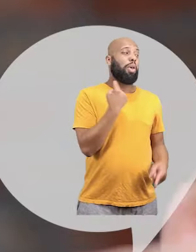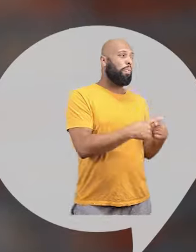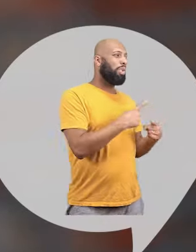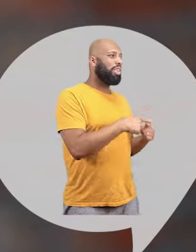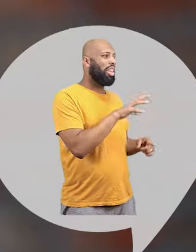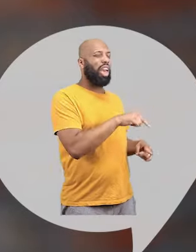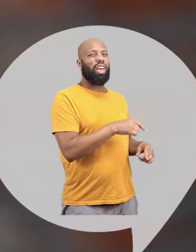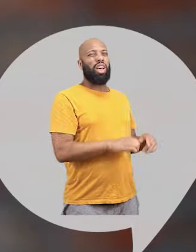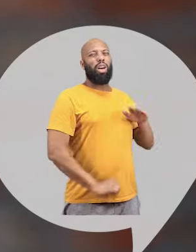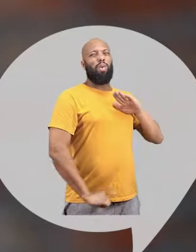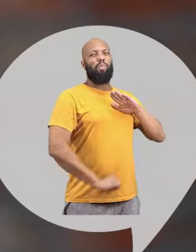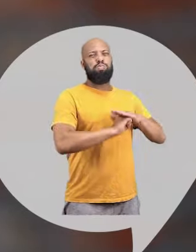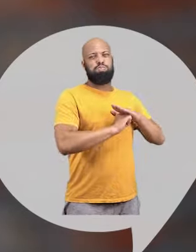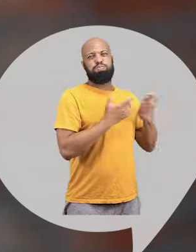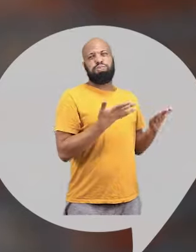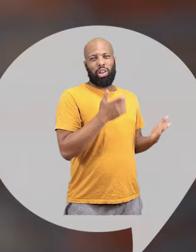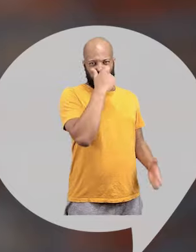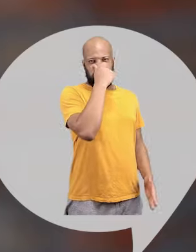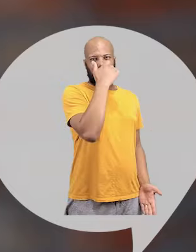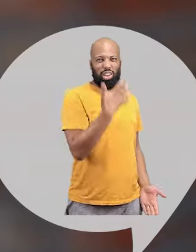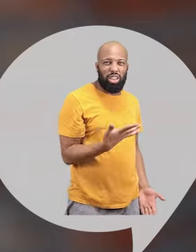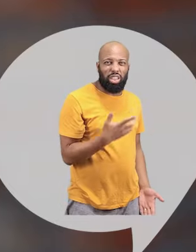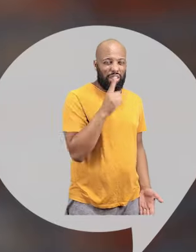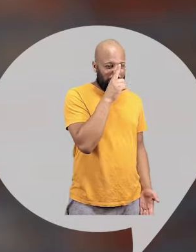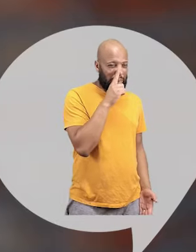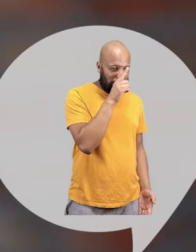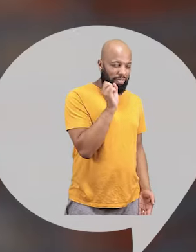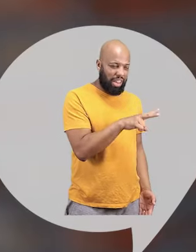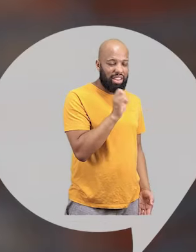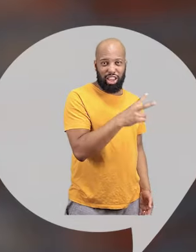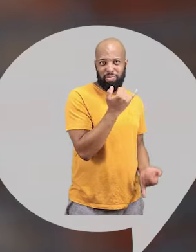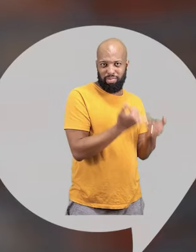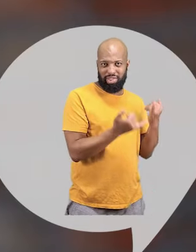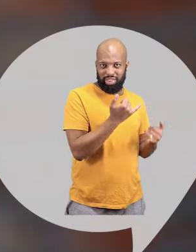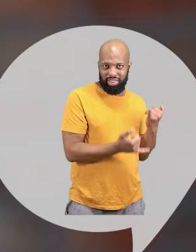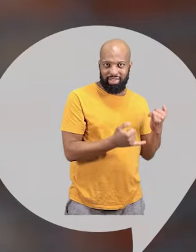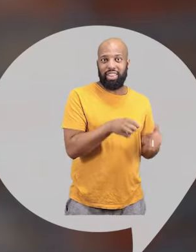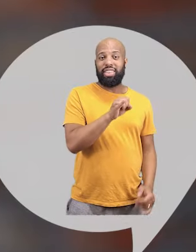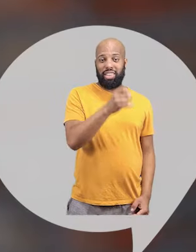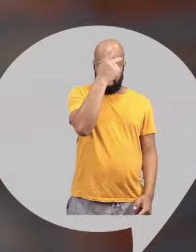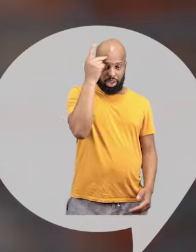porque é tóxico porque pode ser tóxico né vira às vezes né